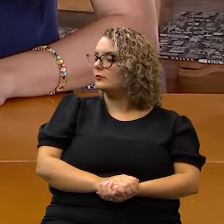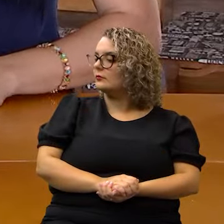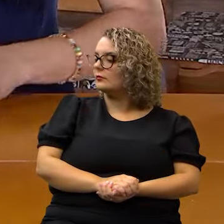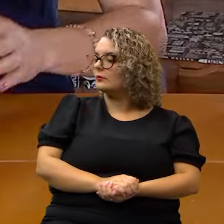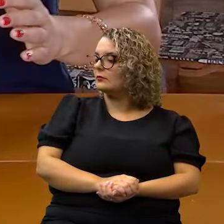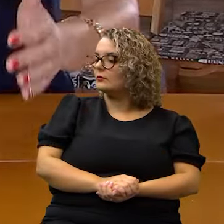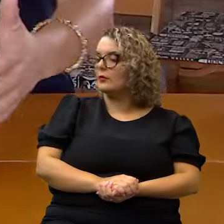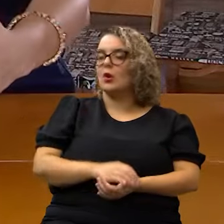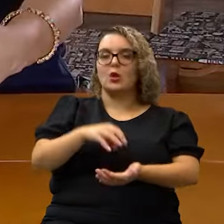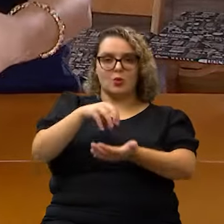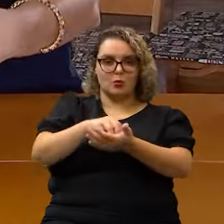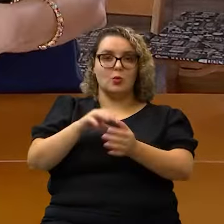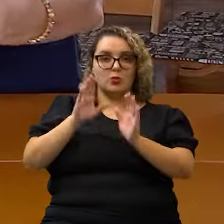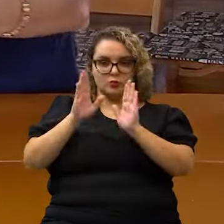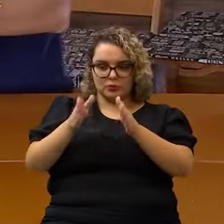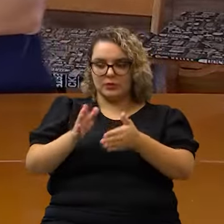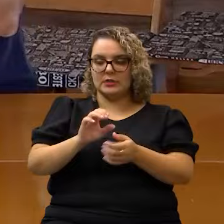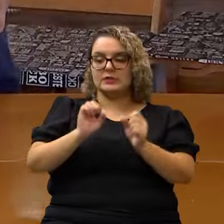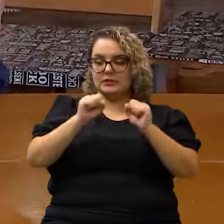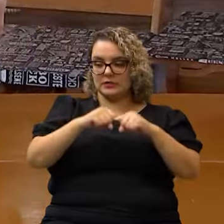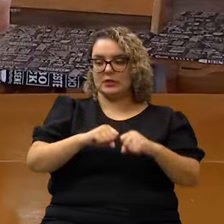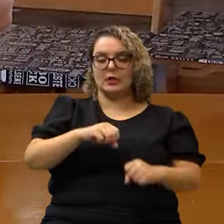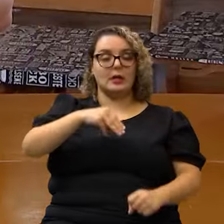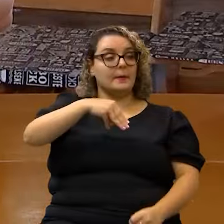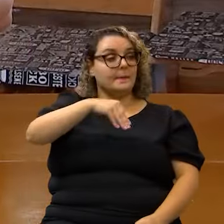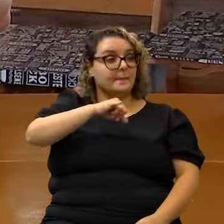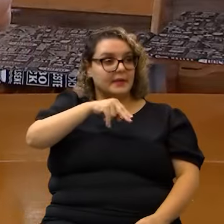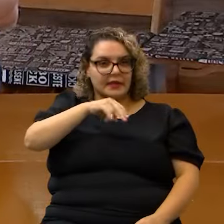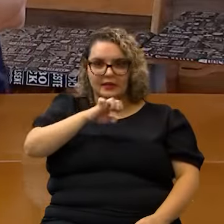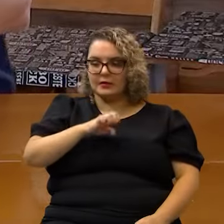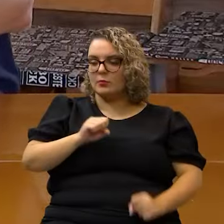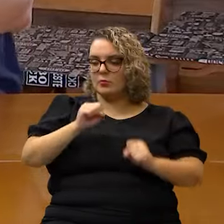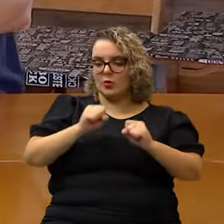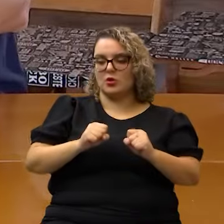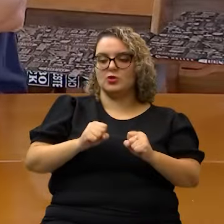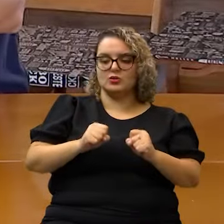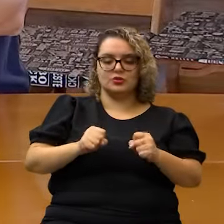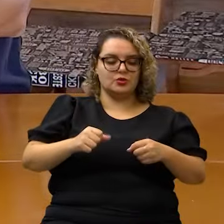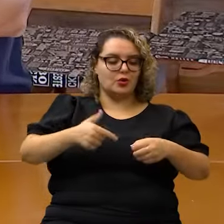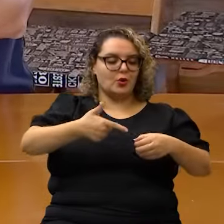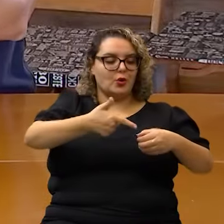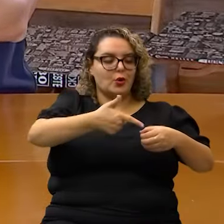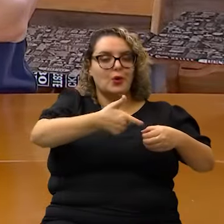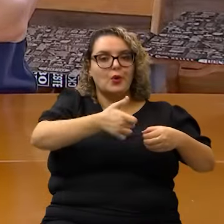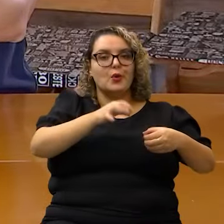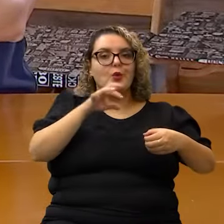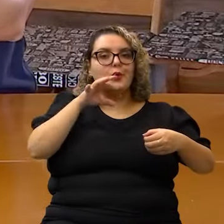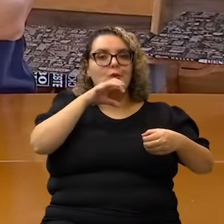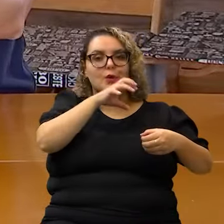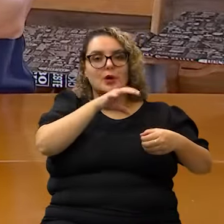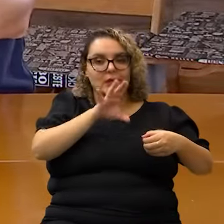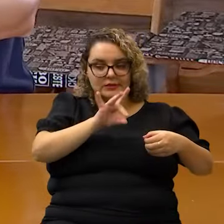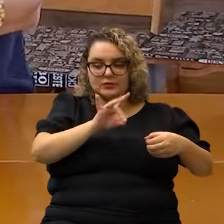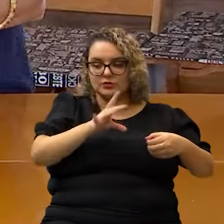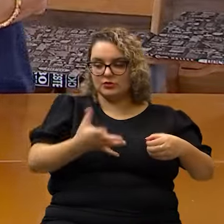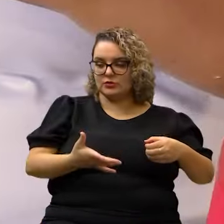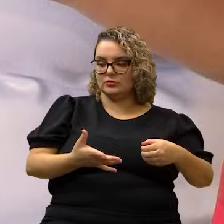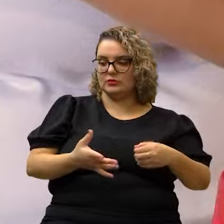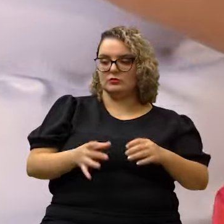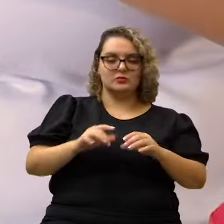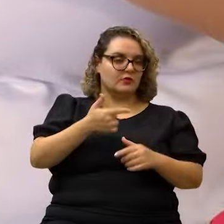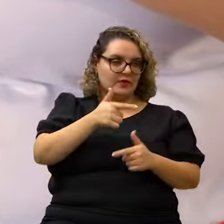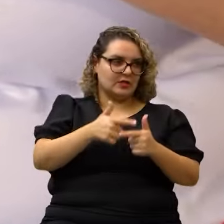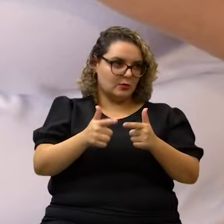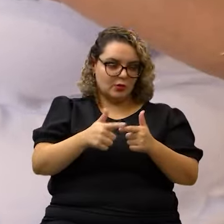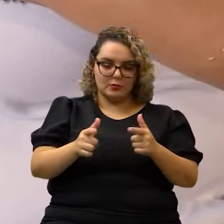ponto isso, central? Isso, agora eu vou colocar a mini. Aí a mini você pode vir com a cola quente, porque esse EVA de atualhado, ele é grossinho, então não vai